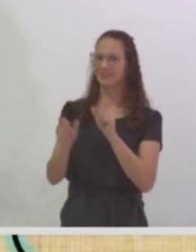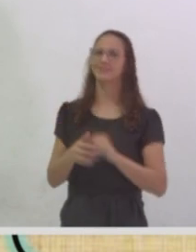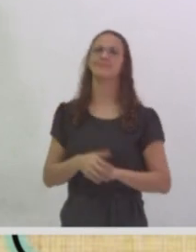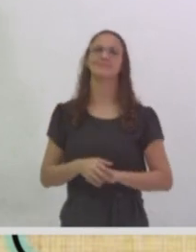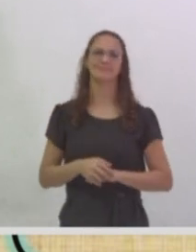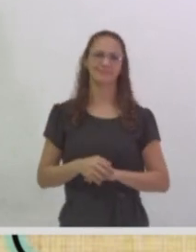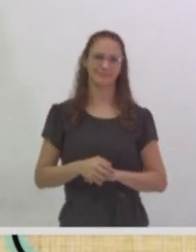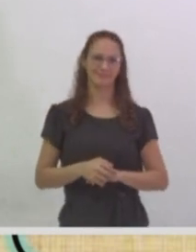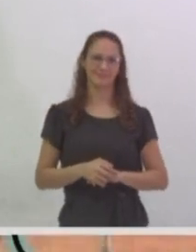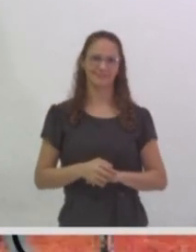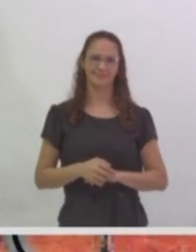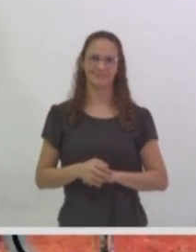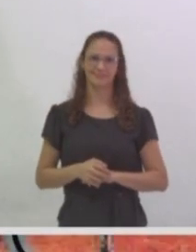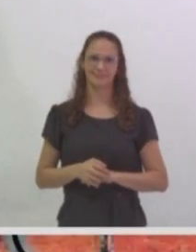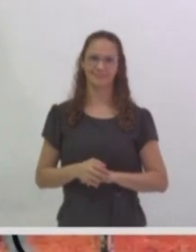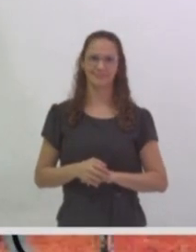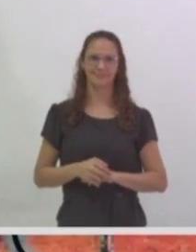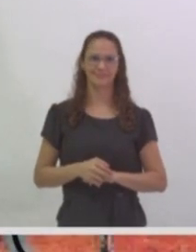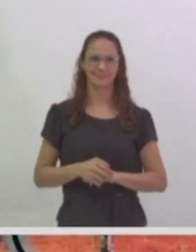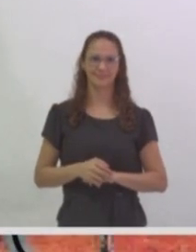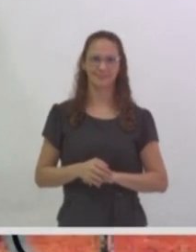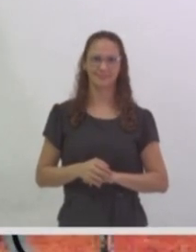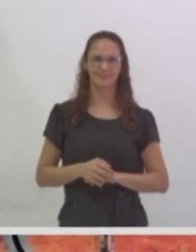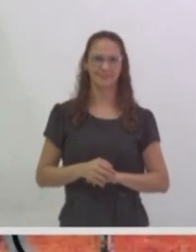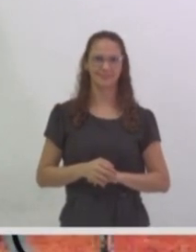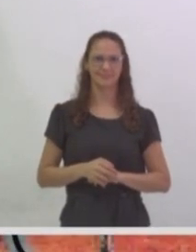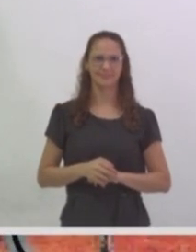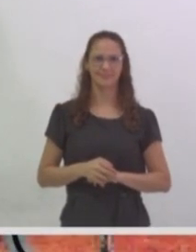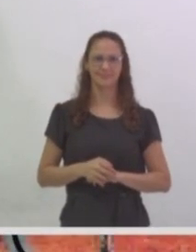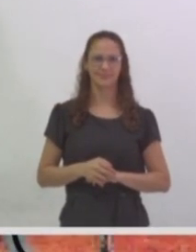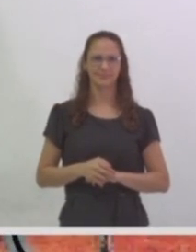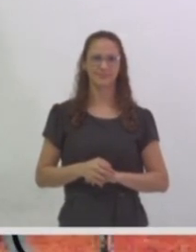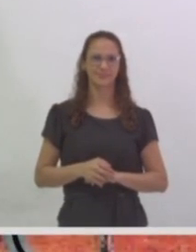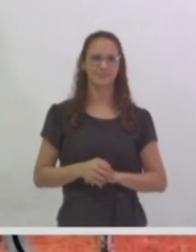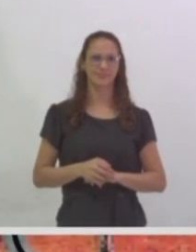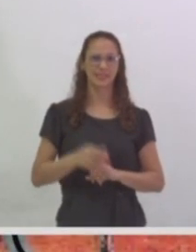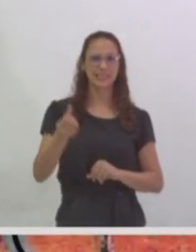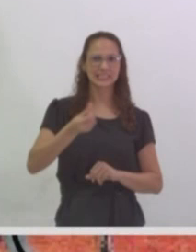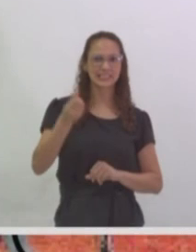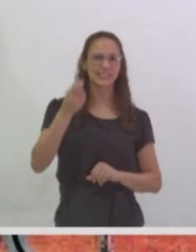palavras? Vamos lá para a história. No sexto dia,